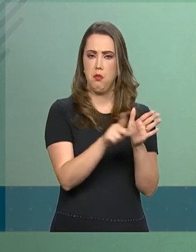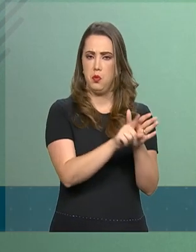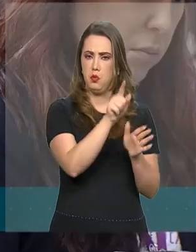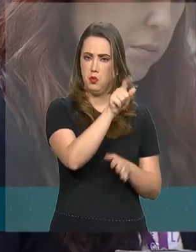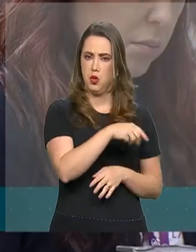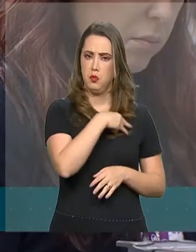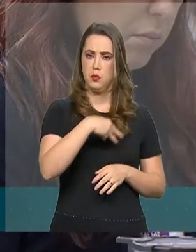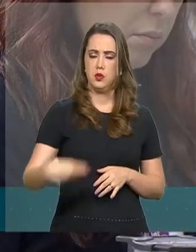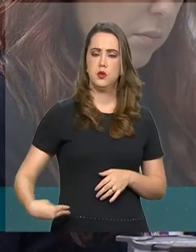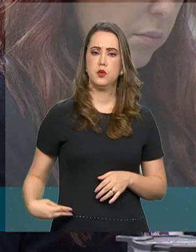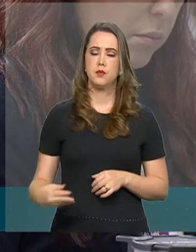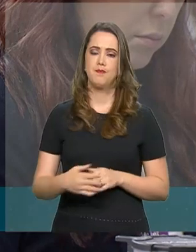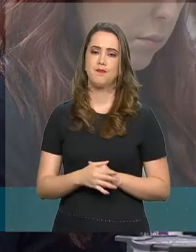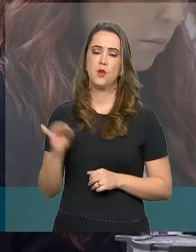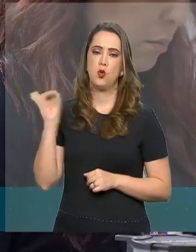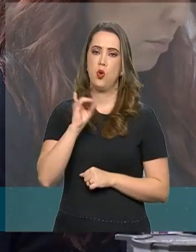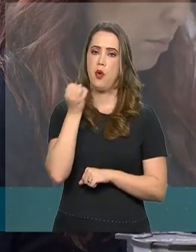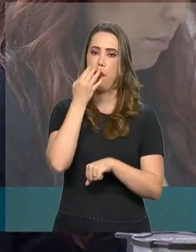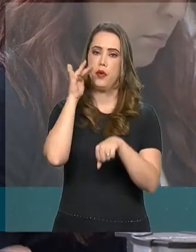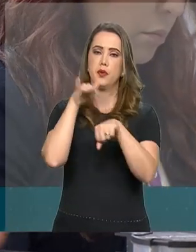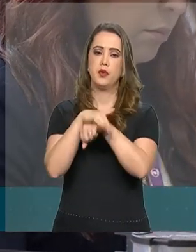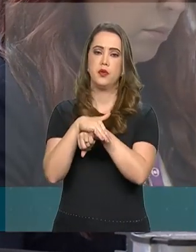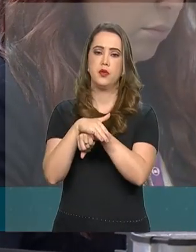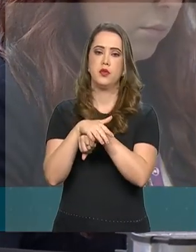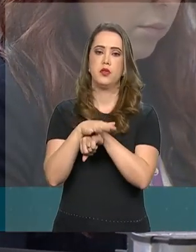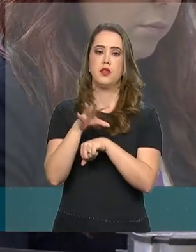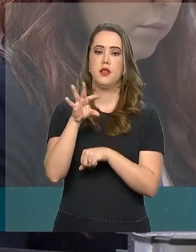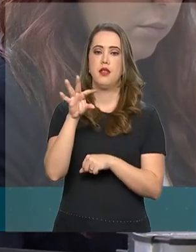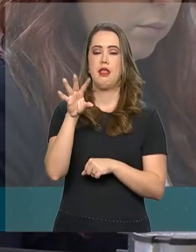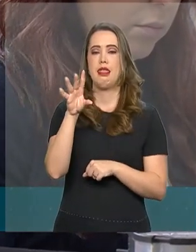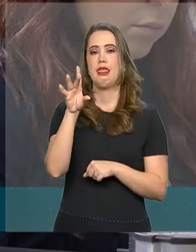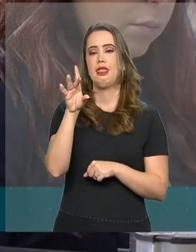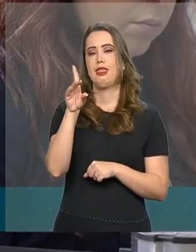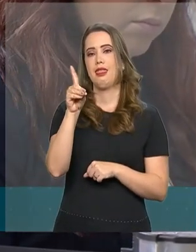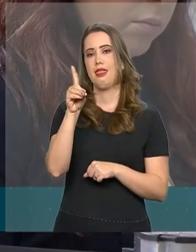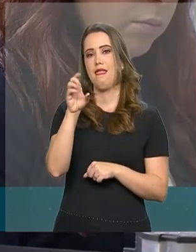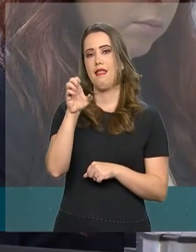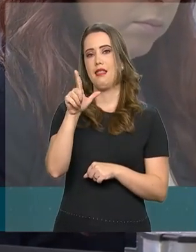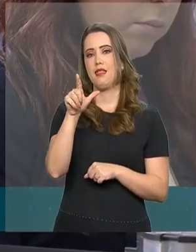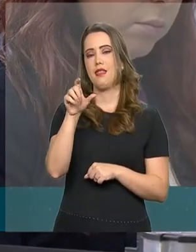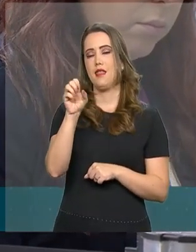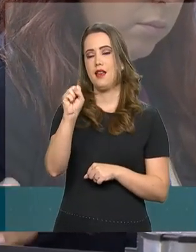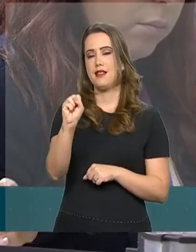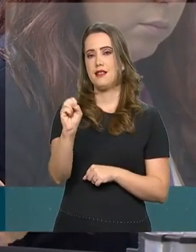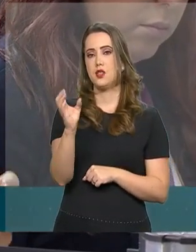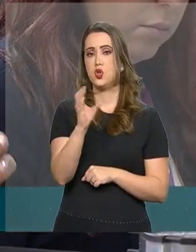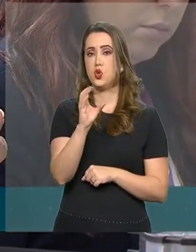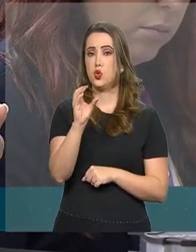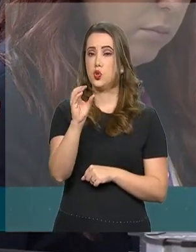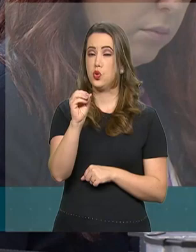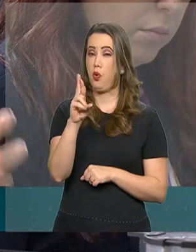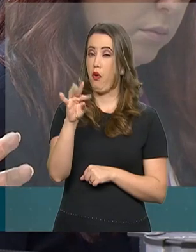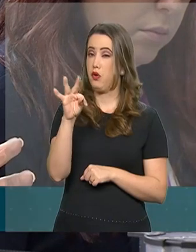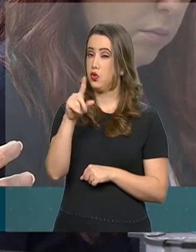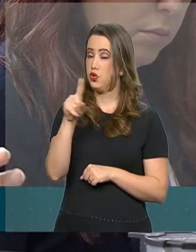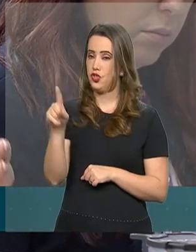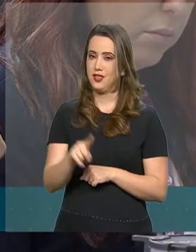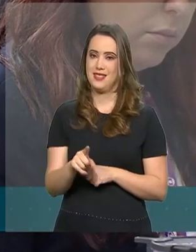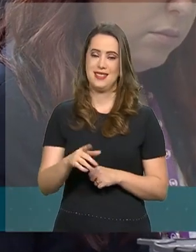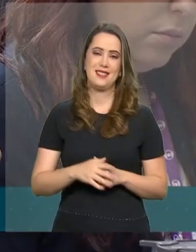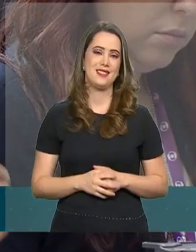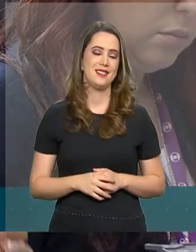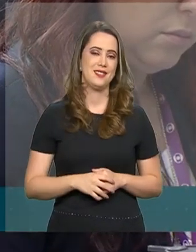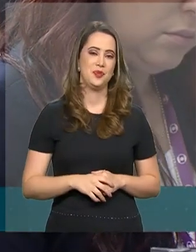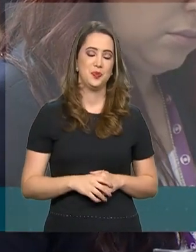à noite o porta voz antes é eu queria saber se existe